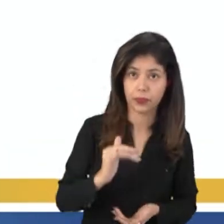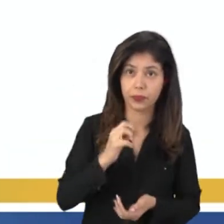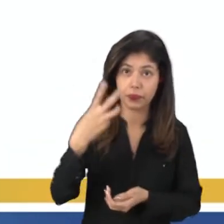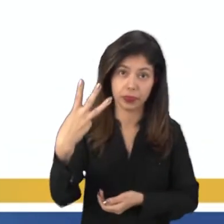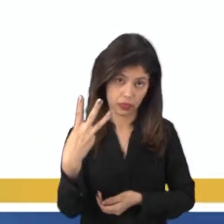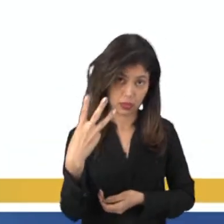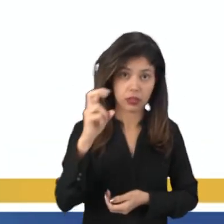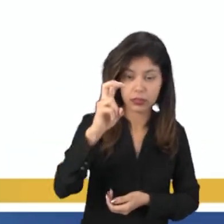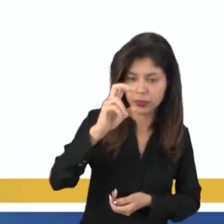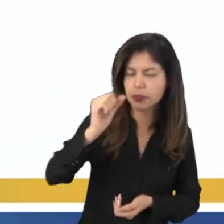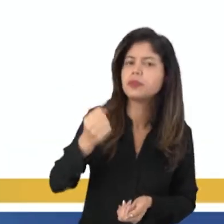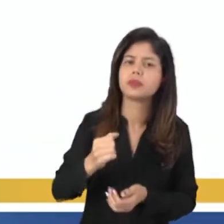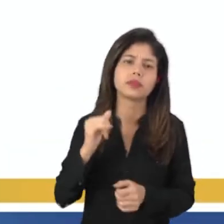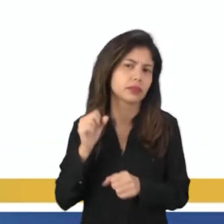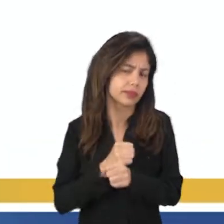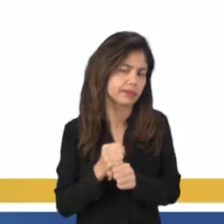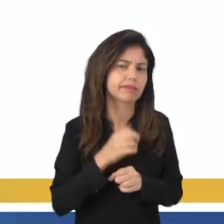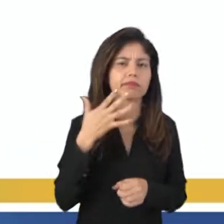3 a 5 anos,